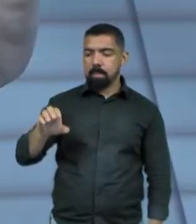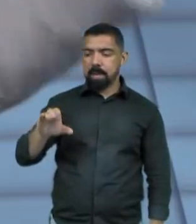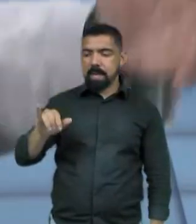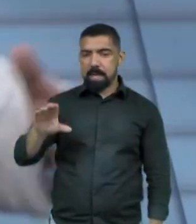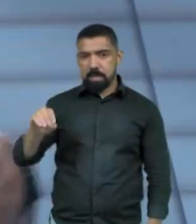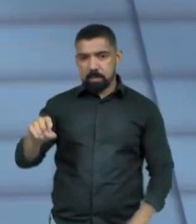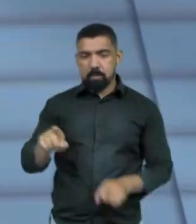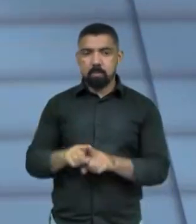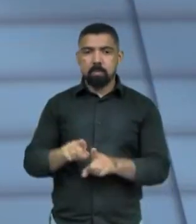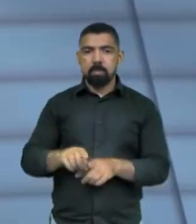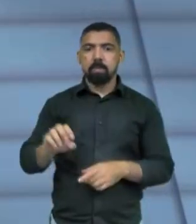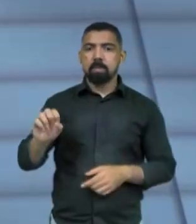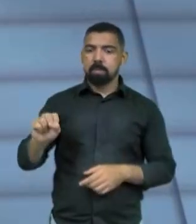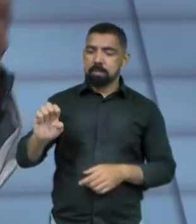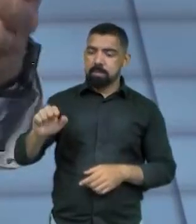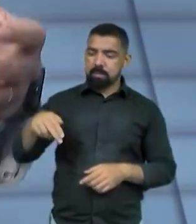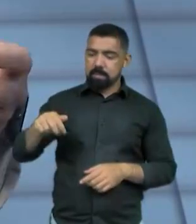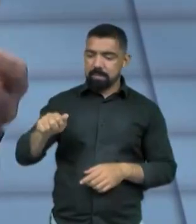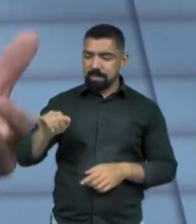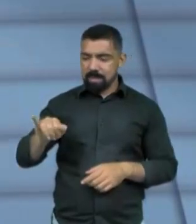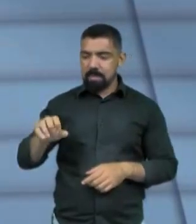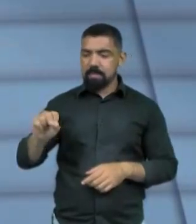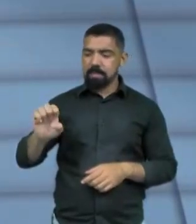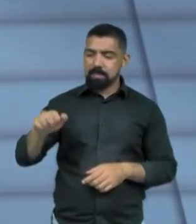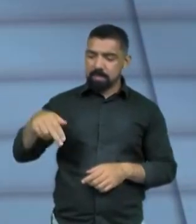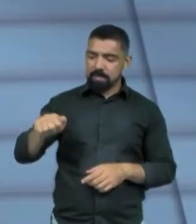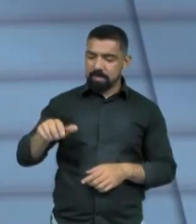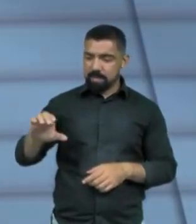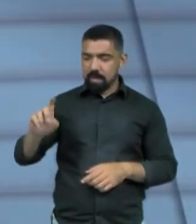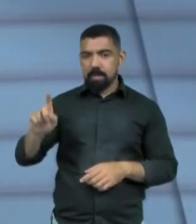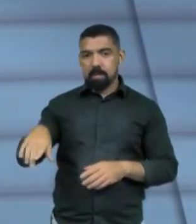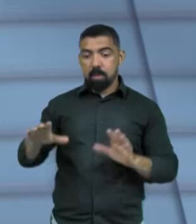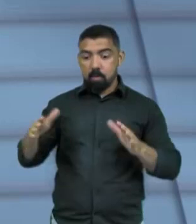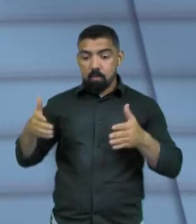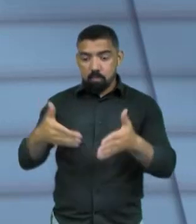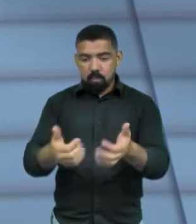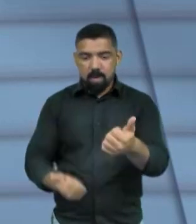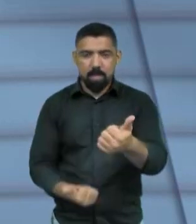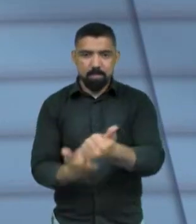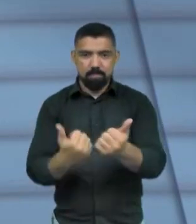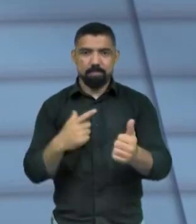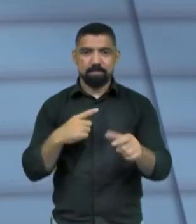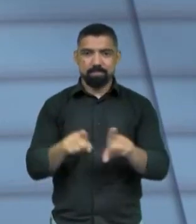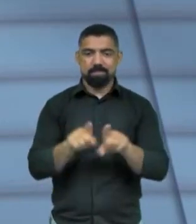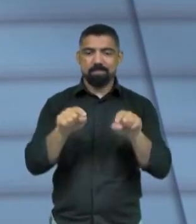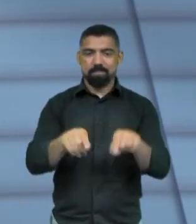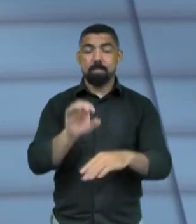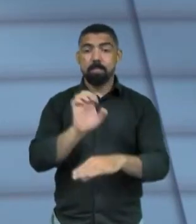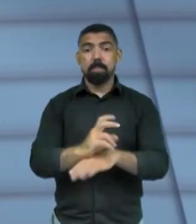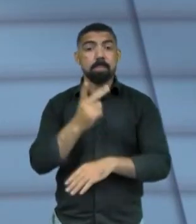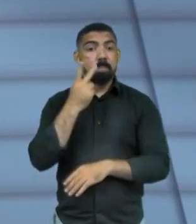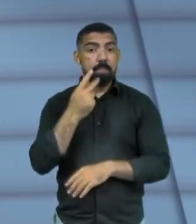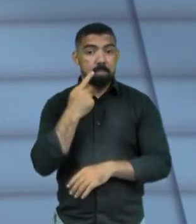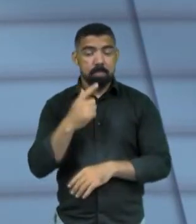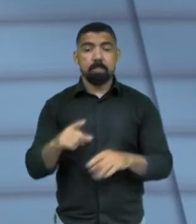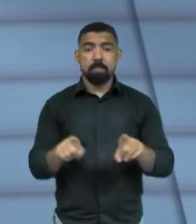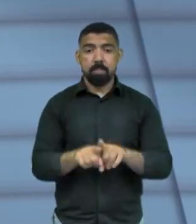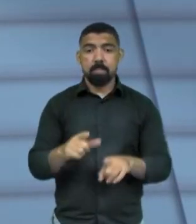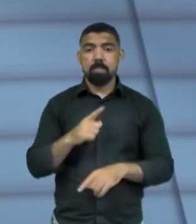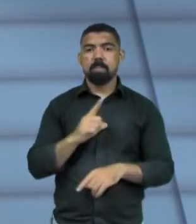através de Senai... Convergindo, apoiando. E o Estado do Ceará também, Renato, ele tem uma